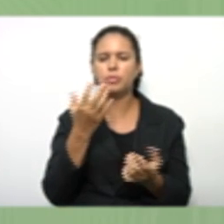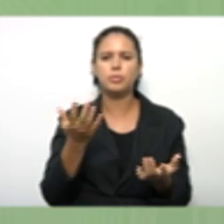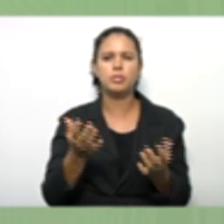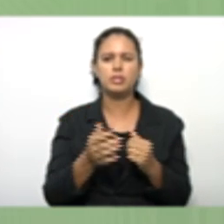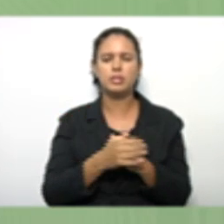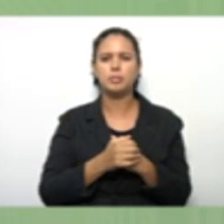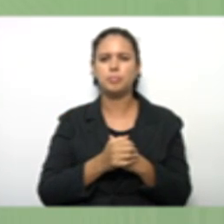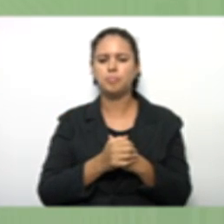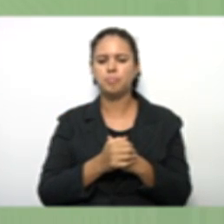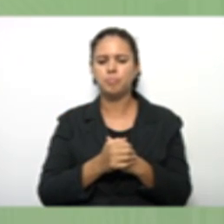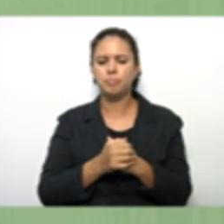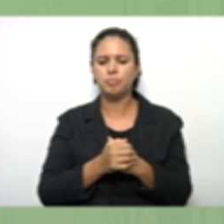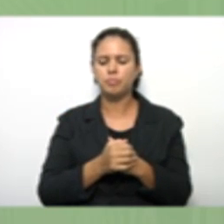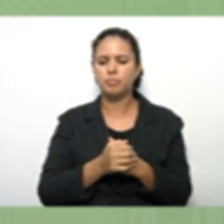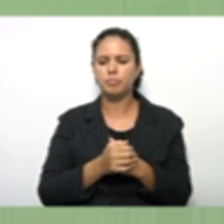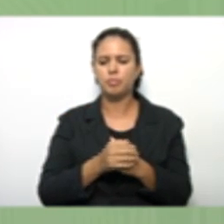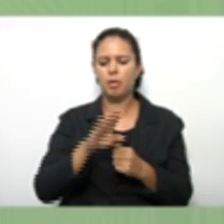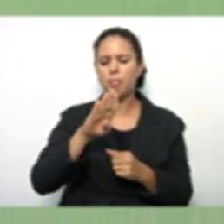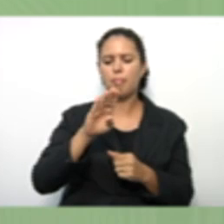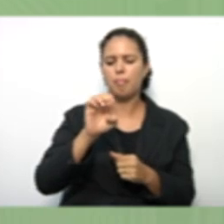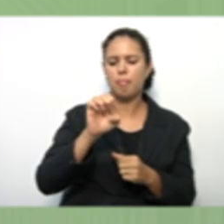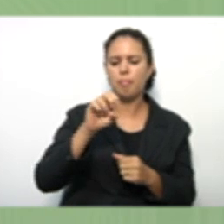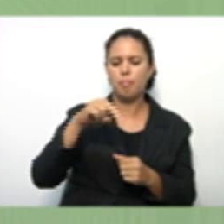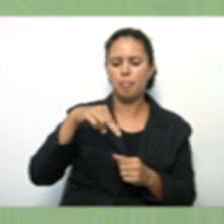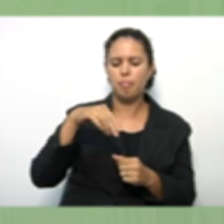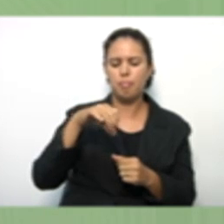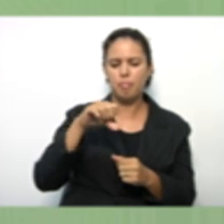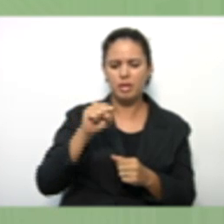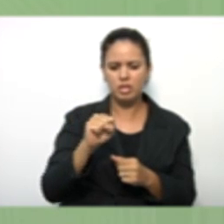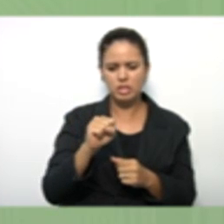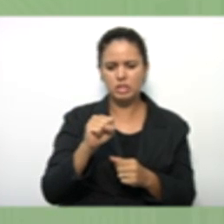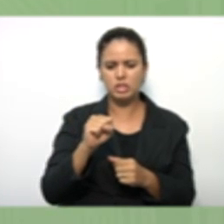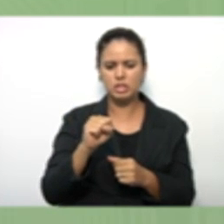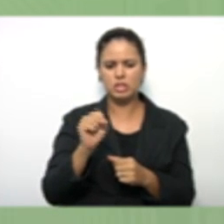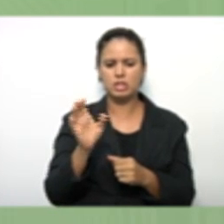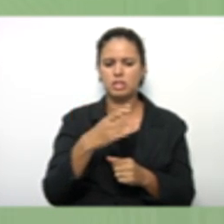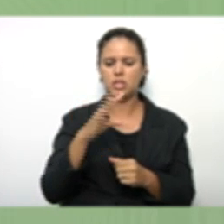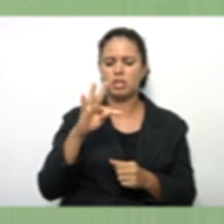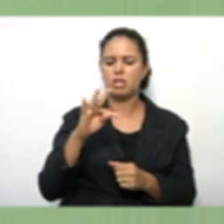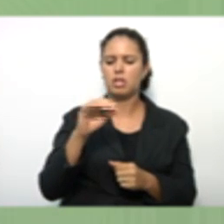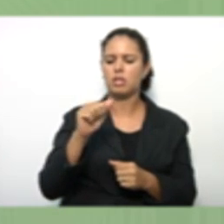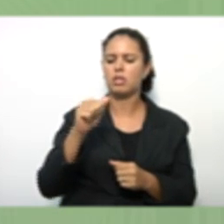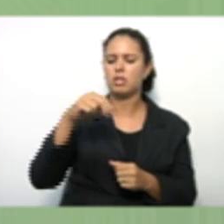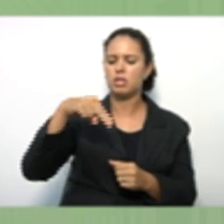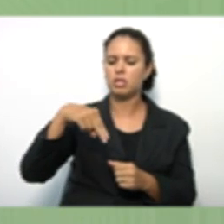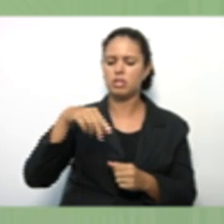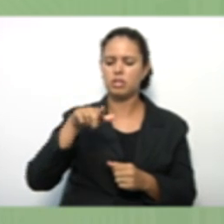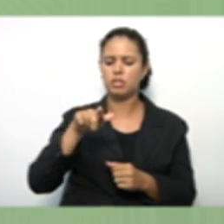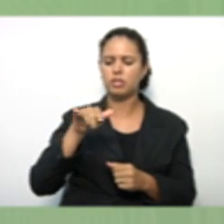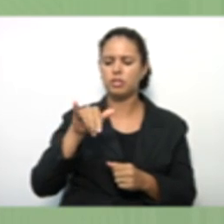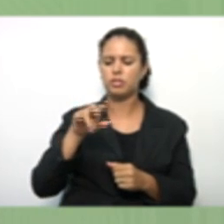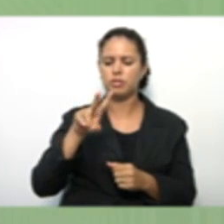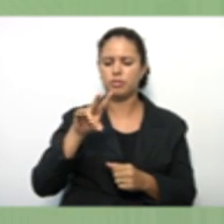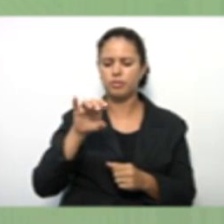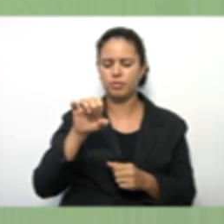O que é o bem tangível? Prédio, um carro, uma mercadoria. Então, é uma